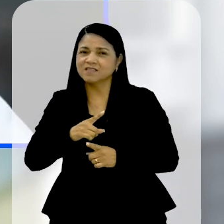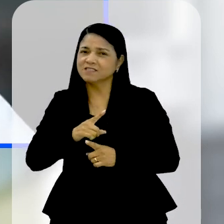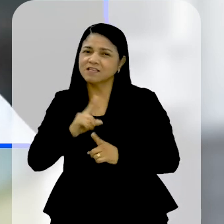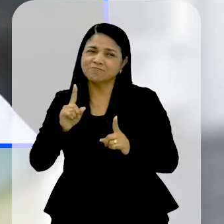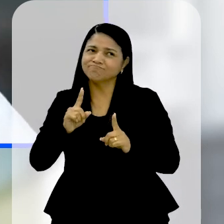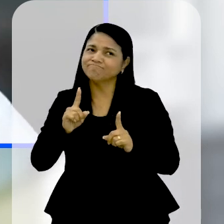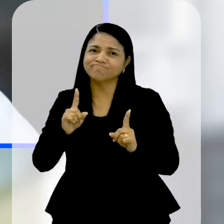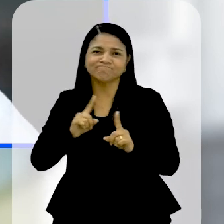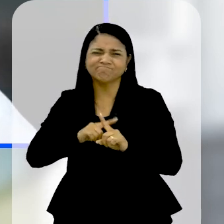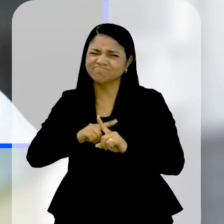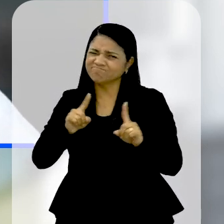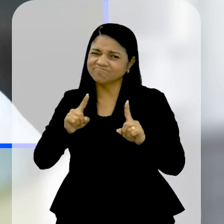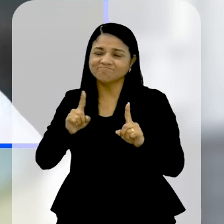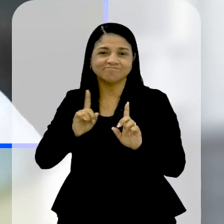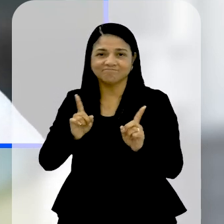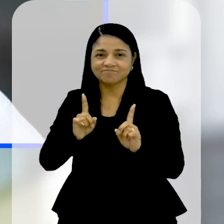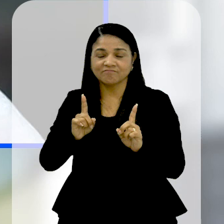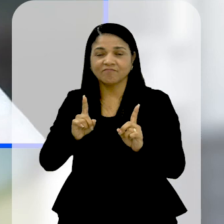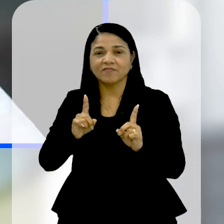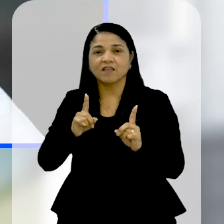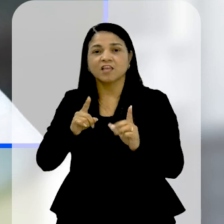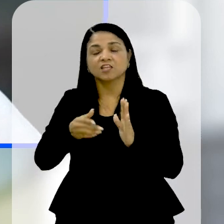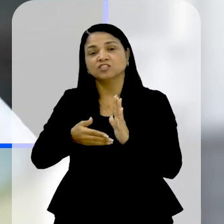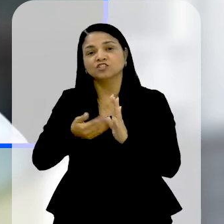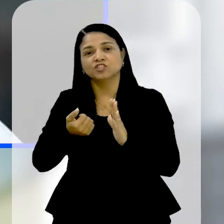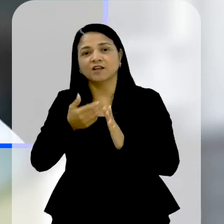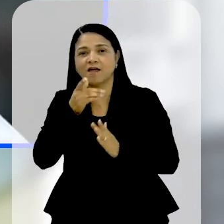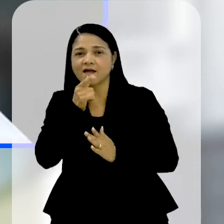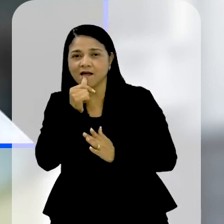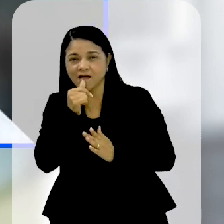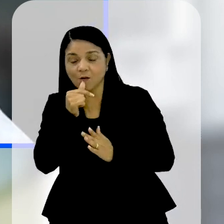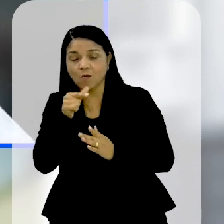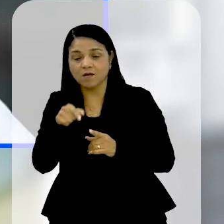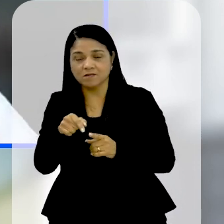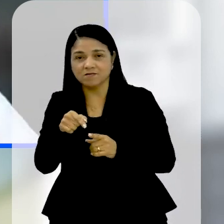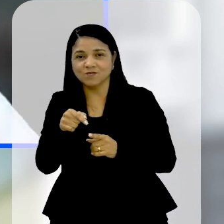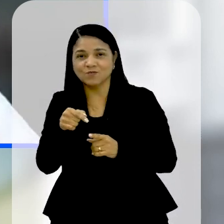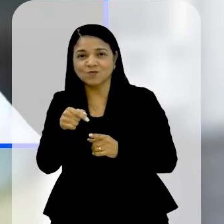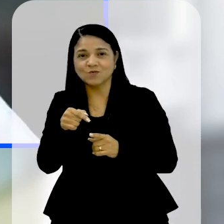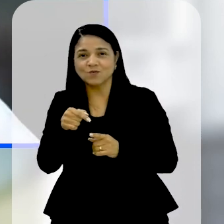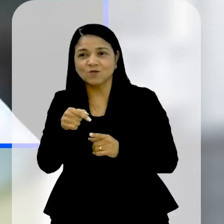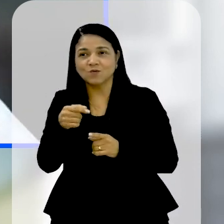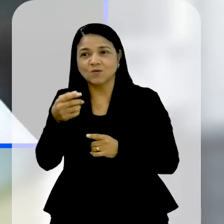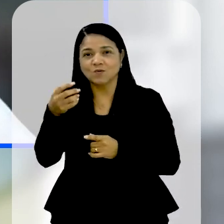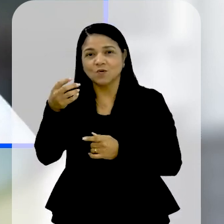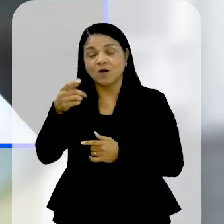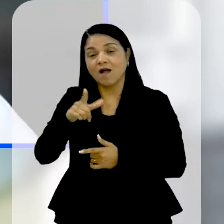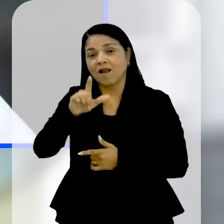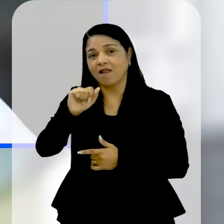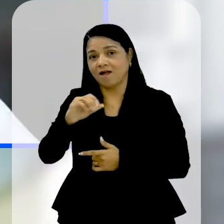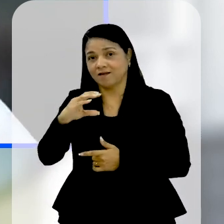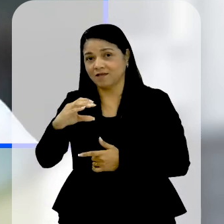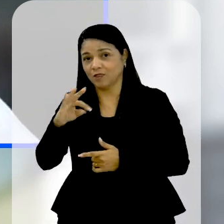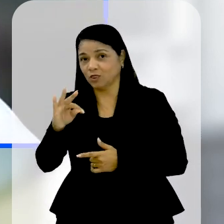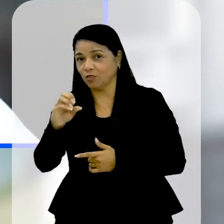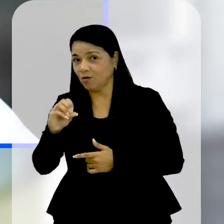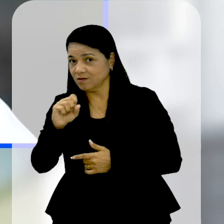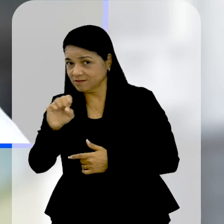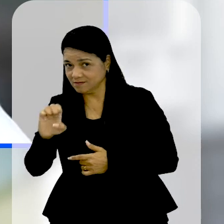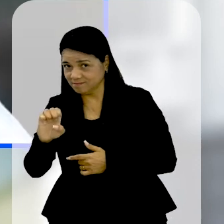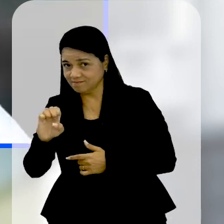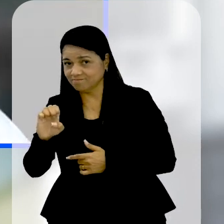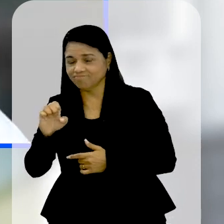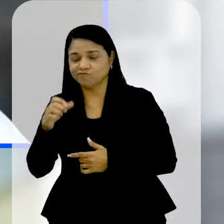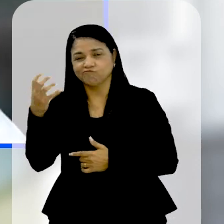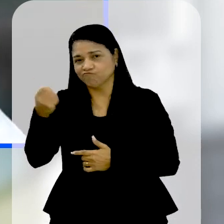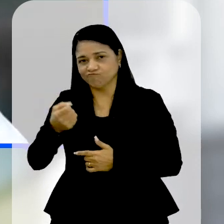mais, mas é só por uma questão de a gente tira a água, então a gente potencializa o dulçor da lactose.